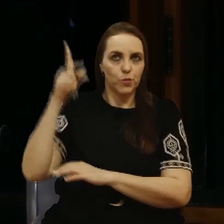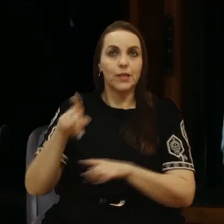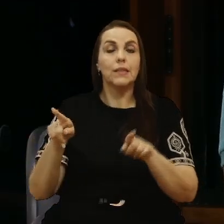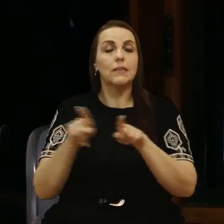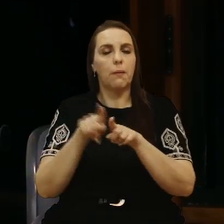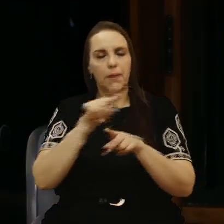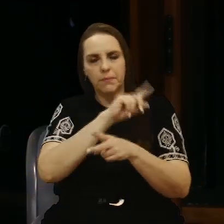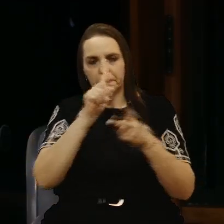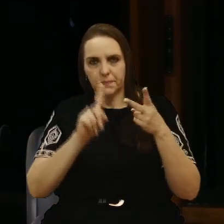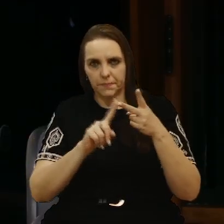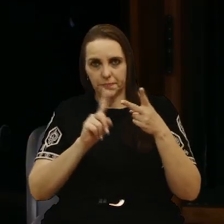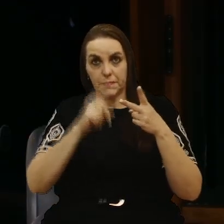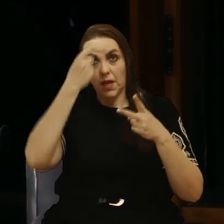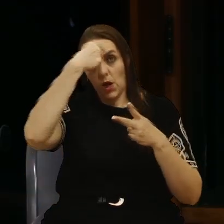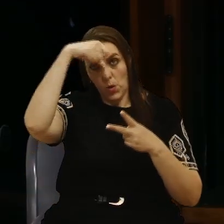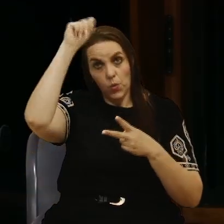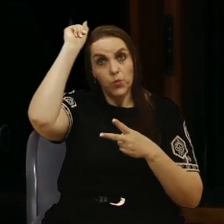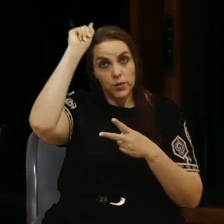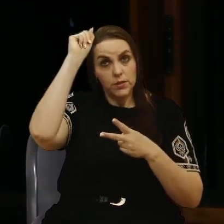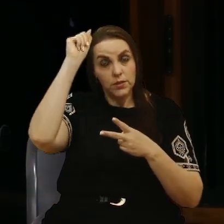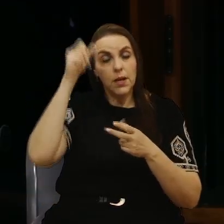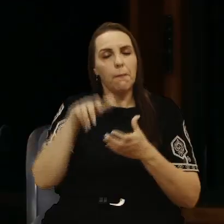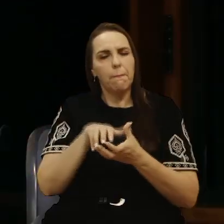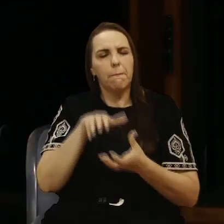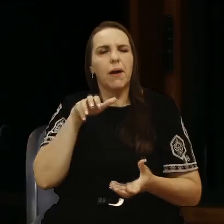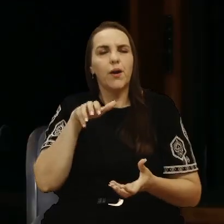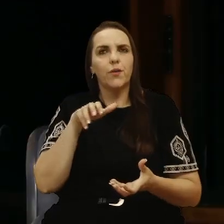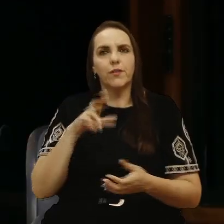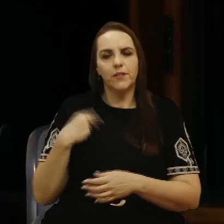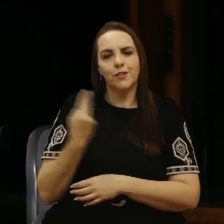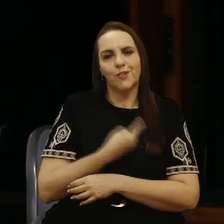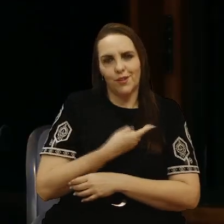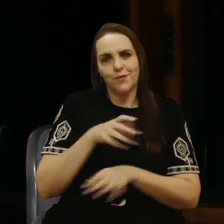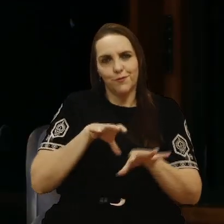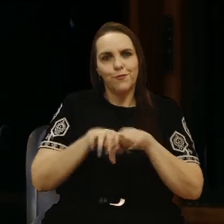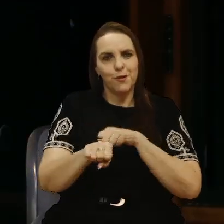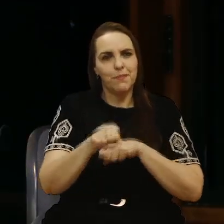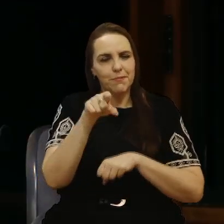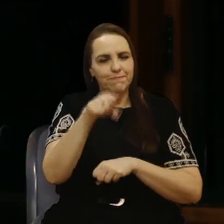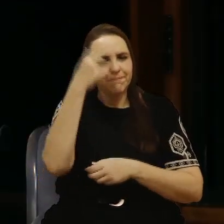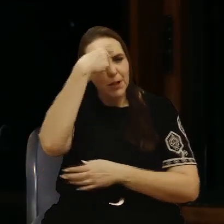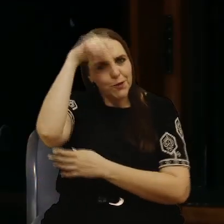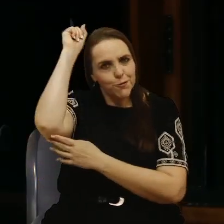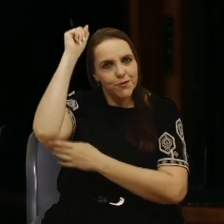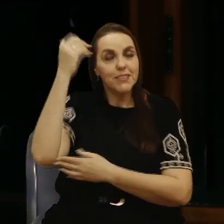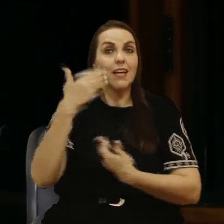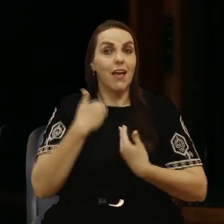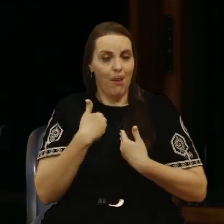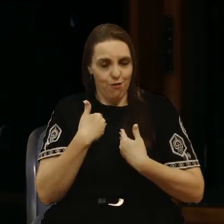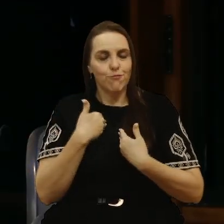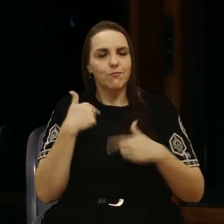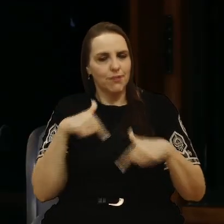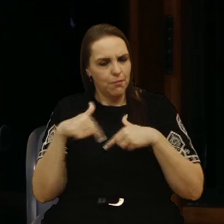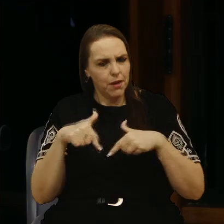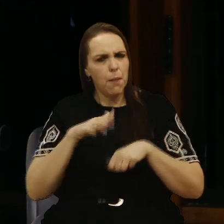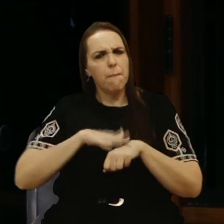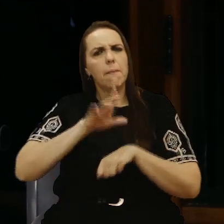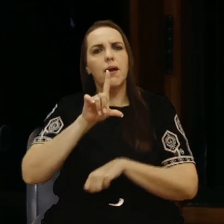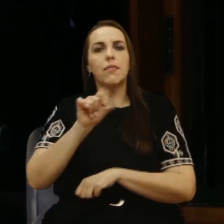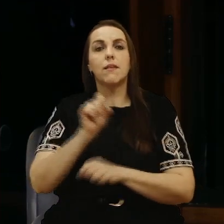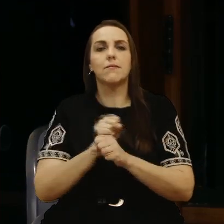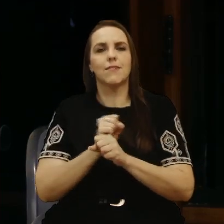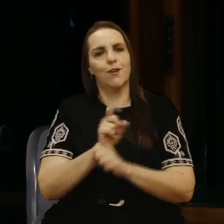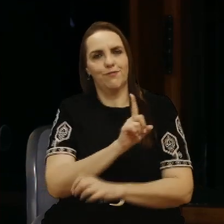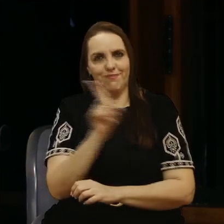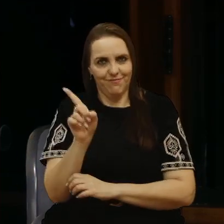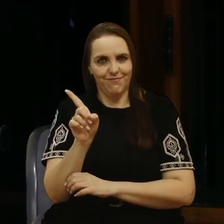de Caxias do Sul. A maioria de nós, temos as nossas formações na UX. Eu atuei lá por mais de 10 anos. E